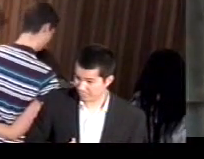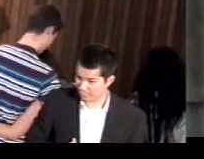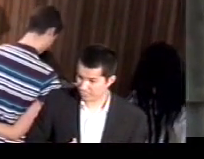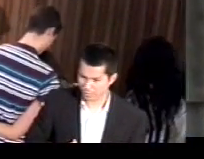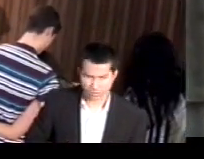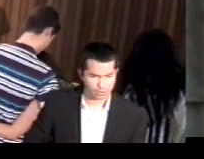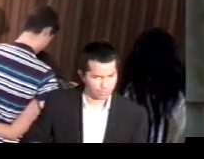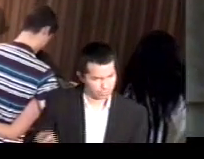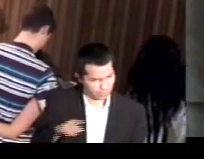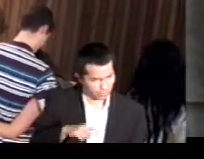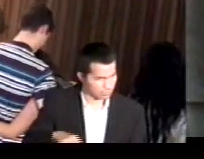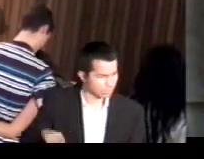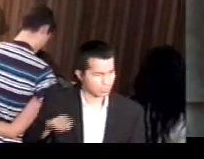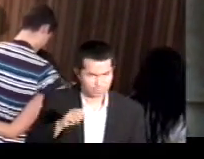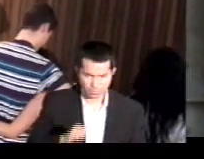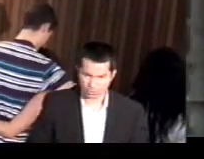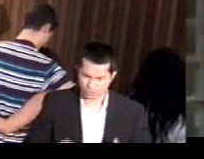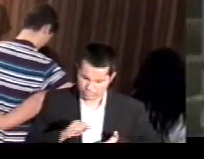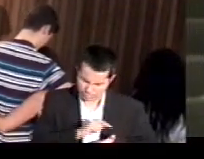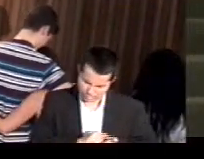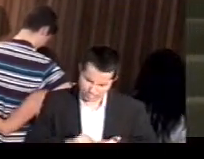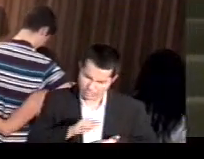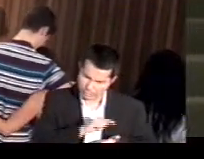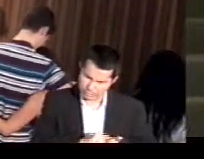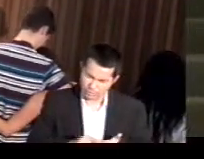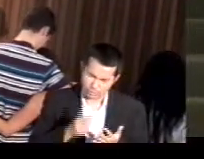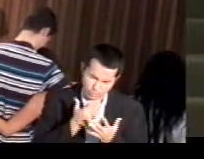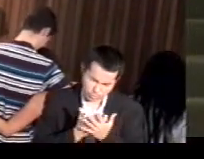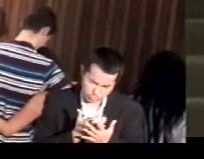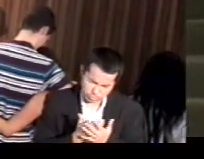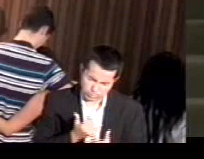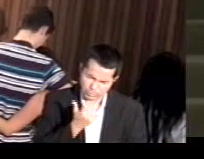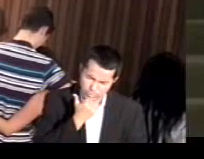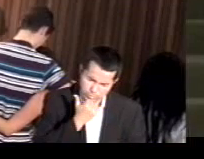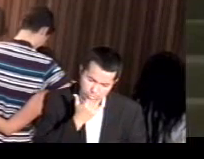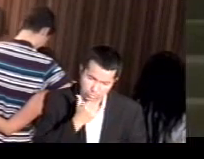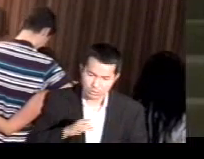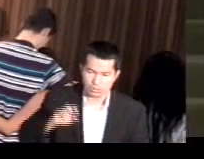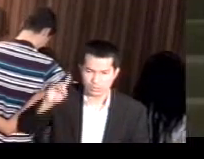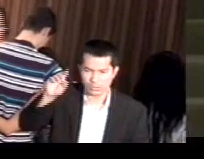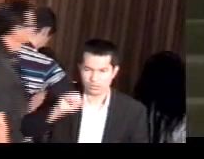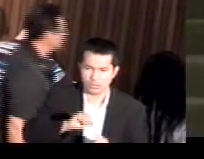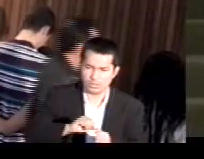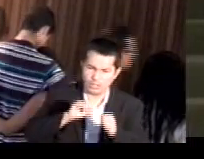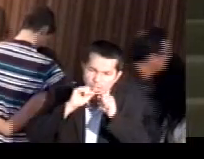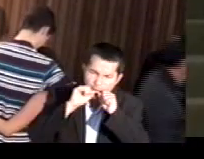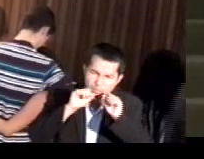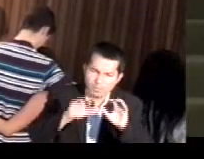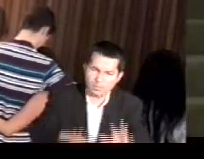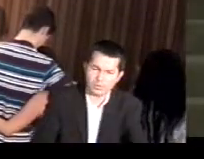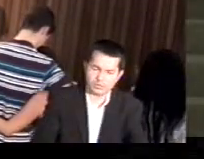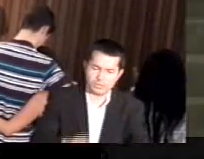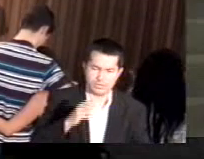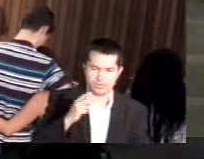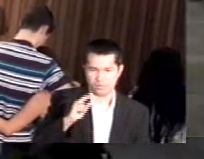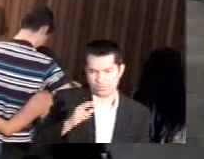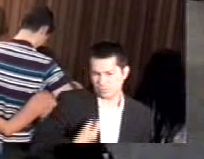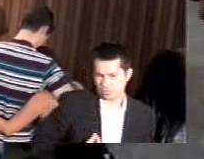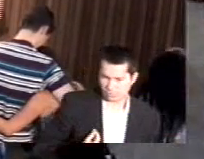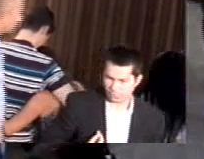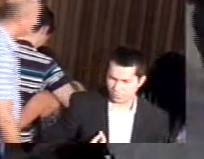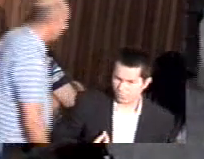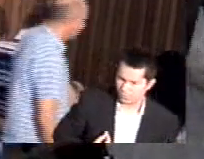Santificai-vos, pois farei maravilhas no meio de vós. Essa é a obra do Senhor na minha vida, na tua vida, do Espírito